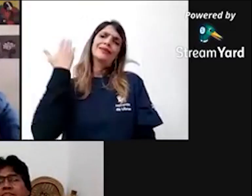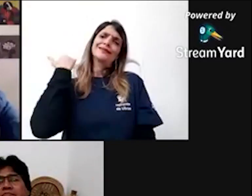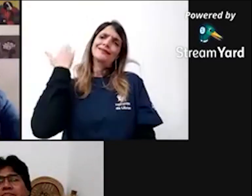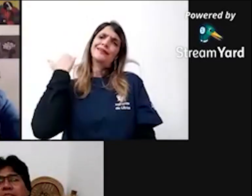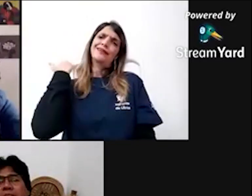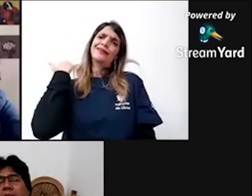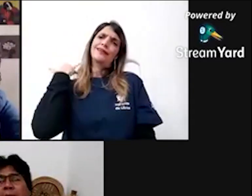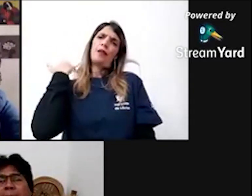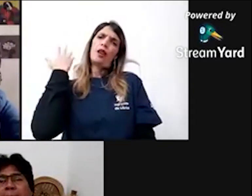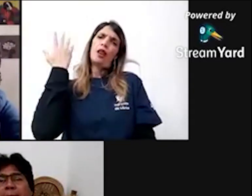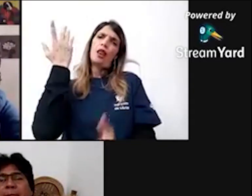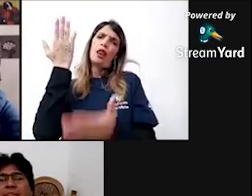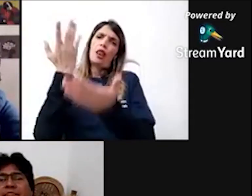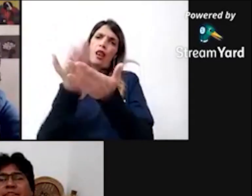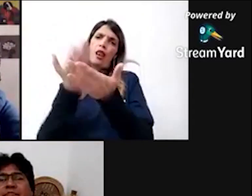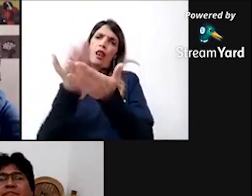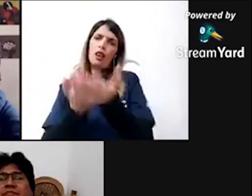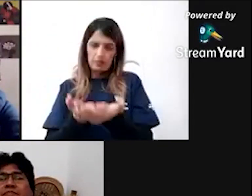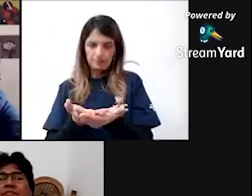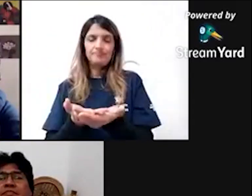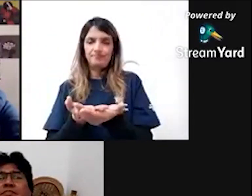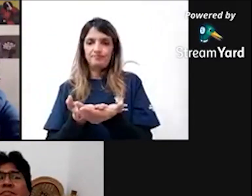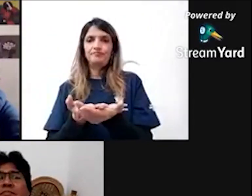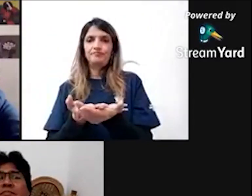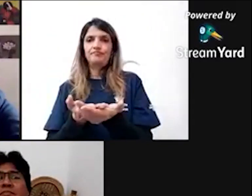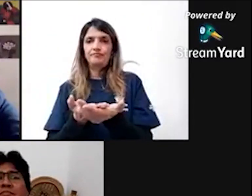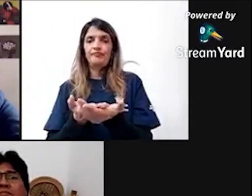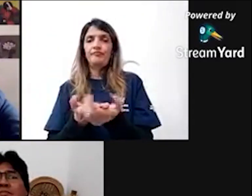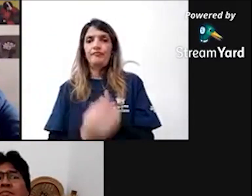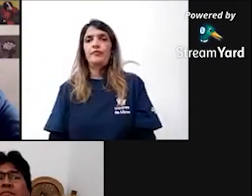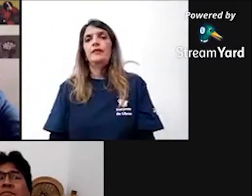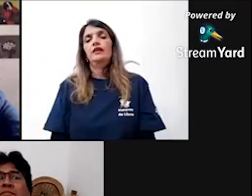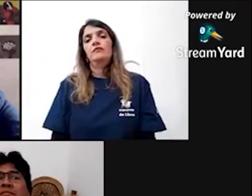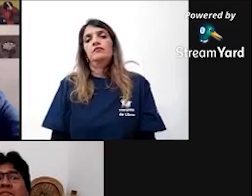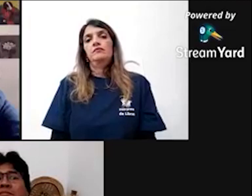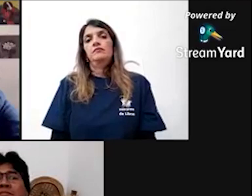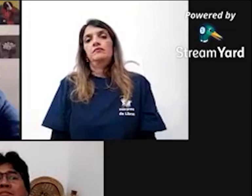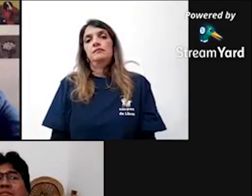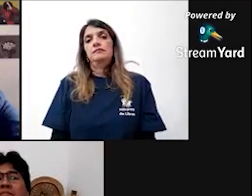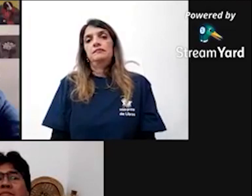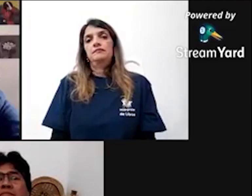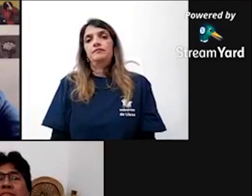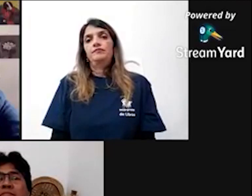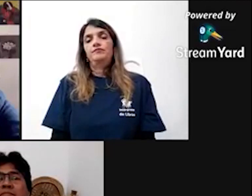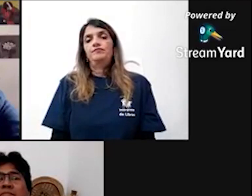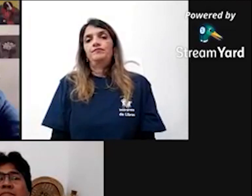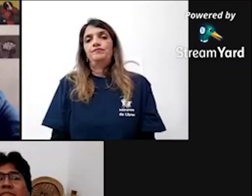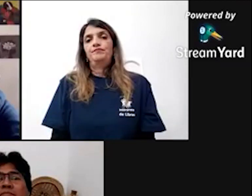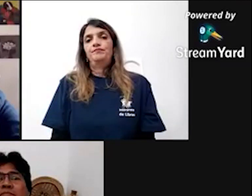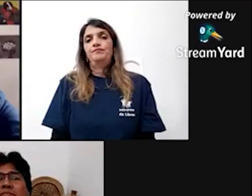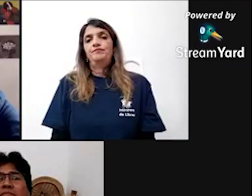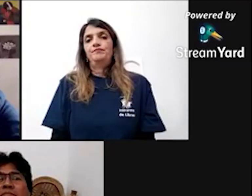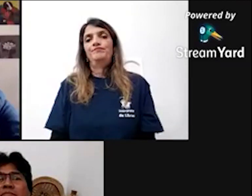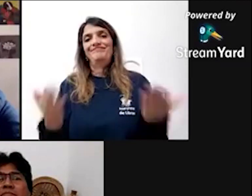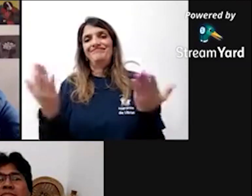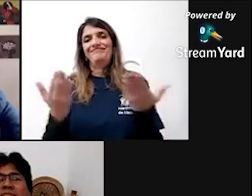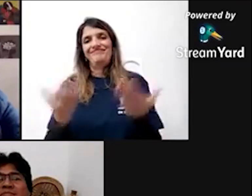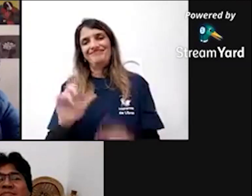falando ao preparar esse material que ficou lindo. Pronto, passo para frente, passo a